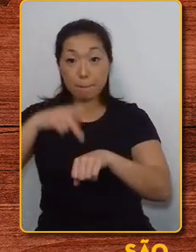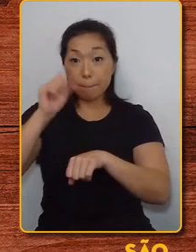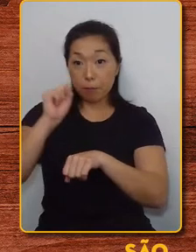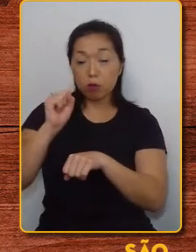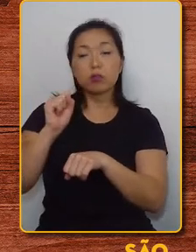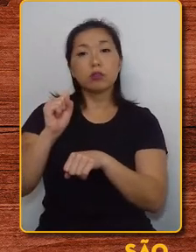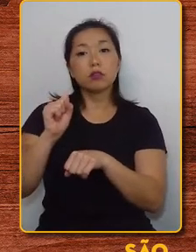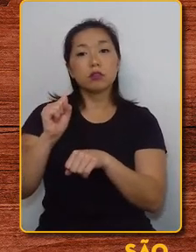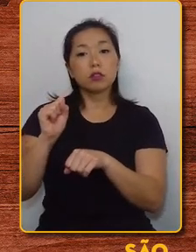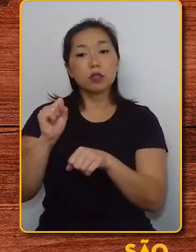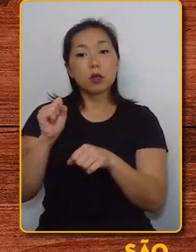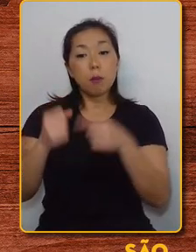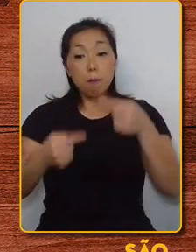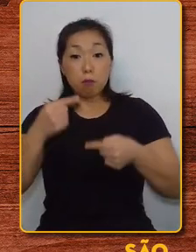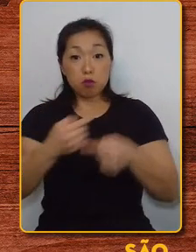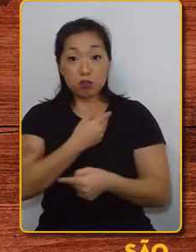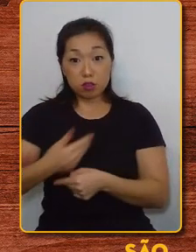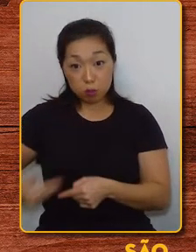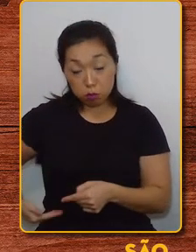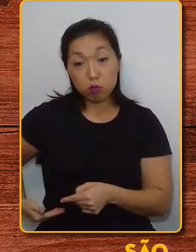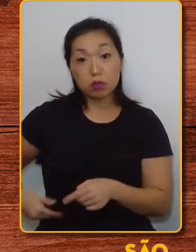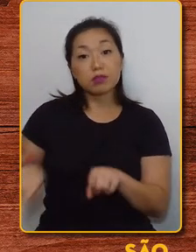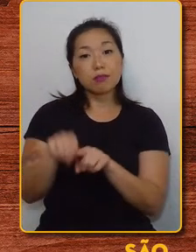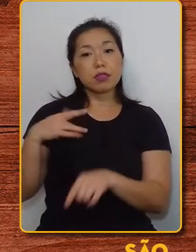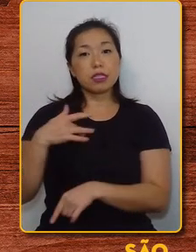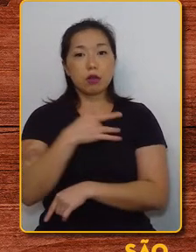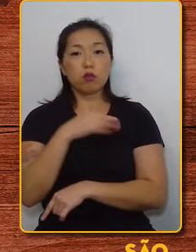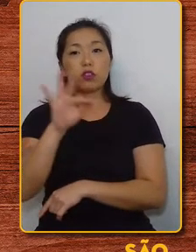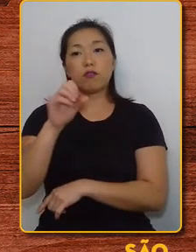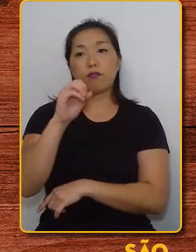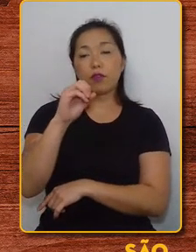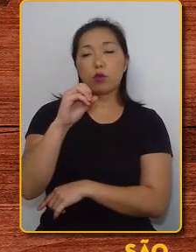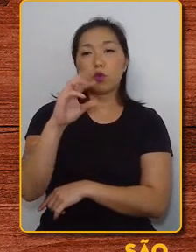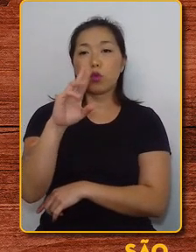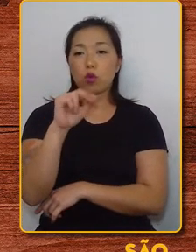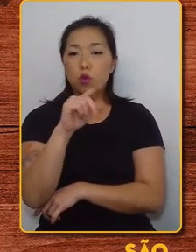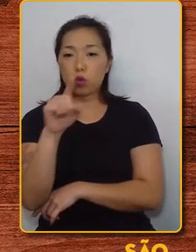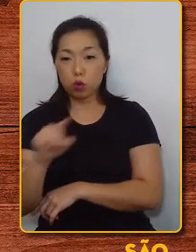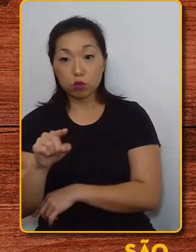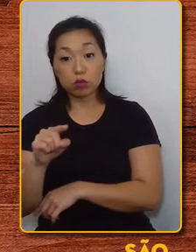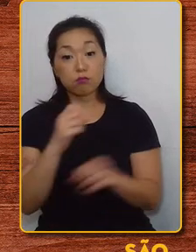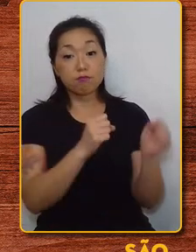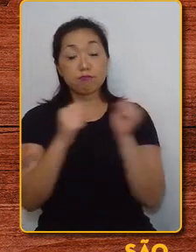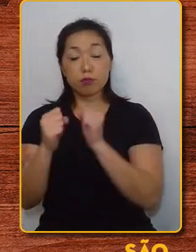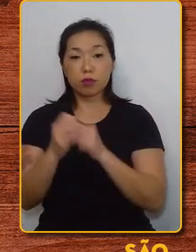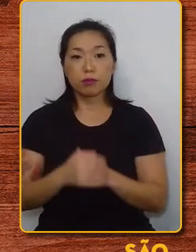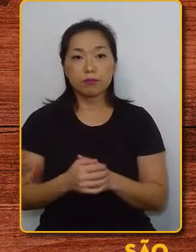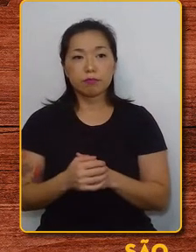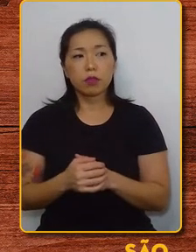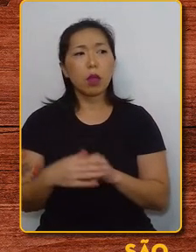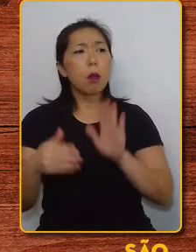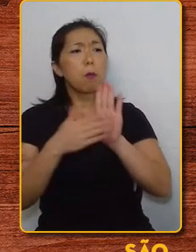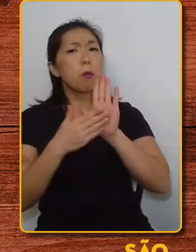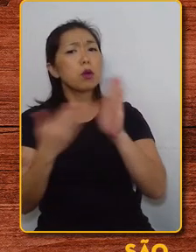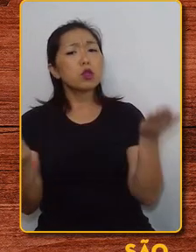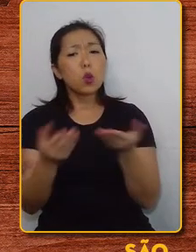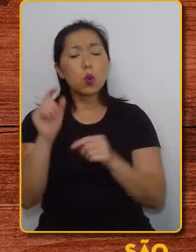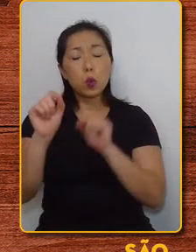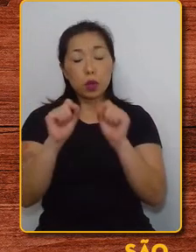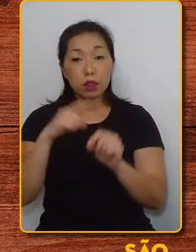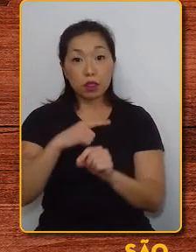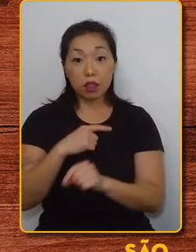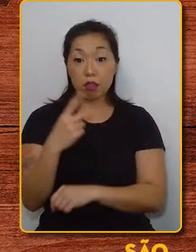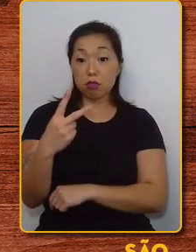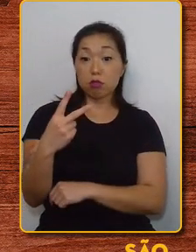Saúde da Escola Fiocruz de Governo. Bom, a proposta hoje é a gente ter duas rodadas de reflexão dos debatedores, onde